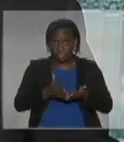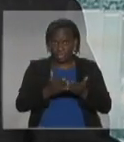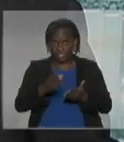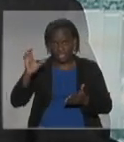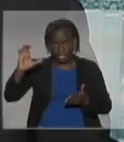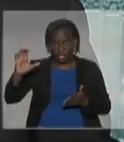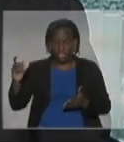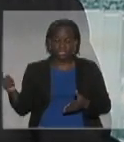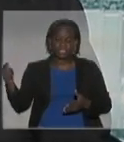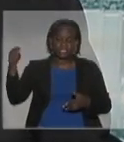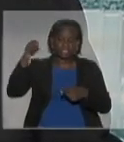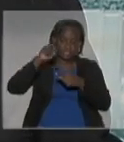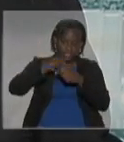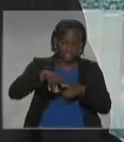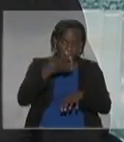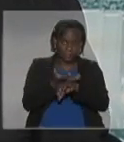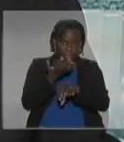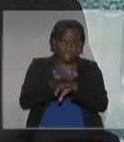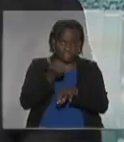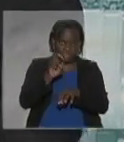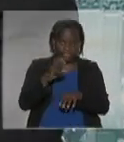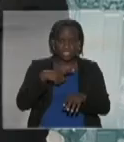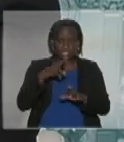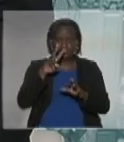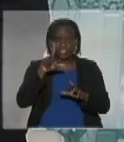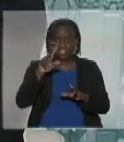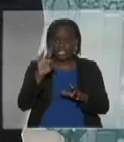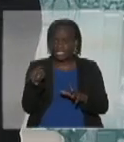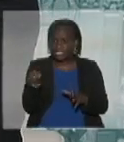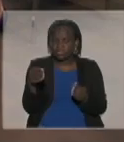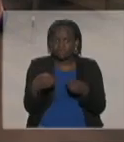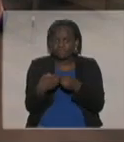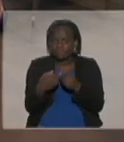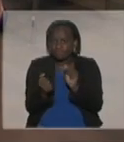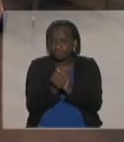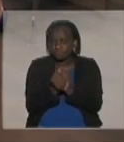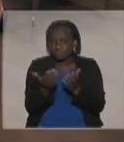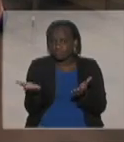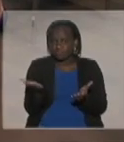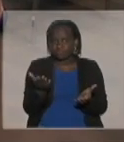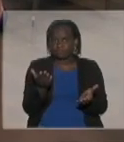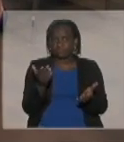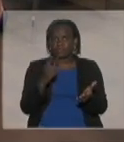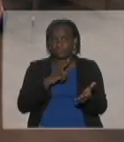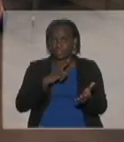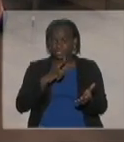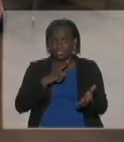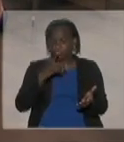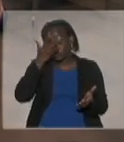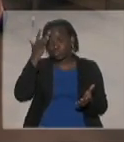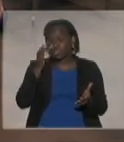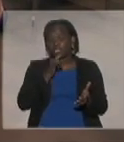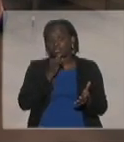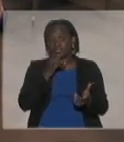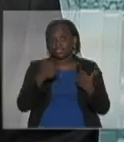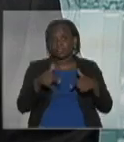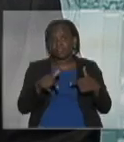barca em Niterói, salte aqui na Praça 15, tem uma linha do VLT colado ali, ele trabalha ali